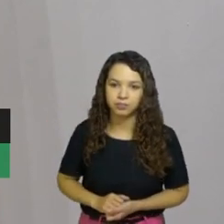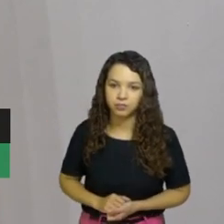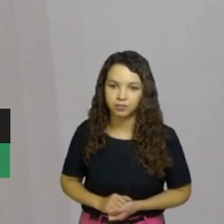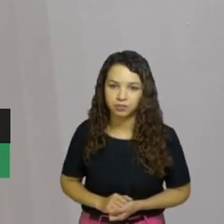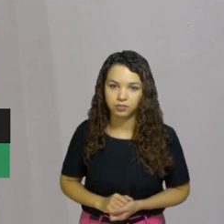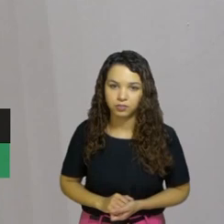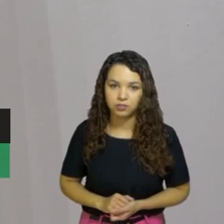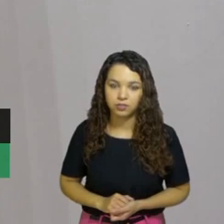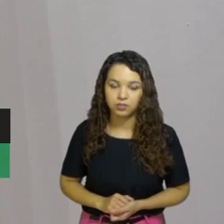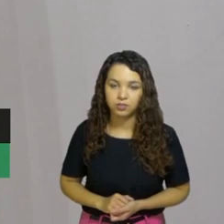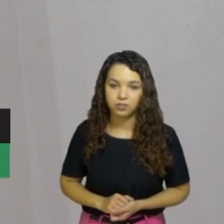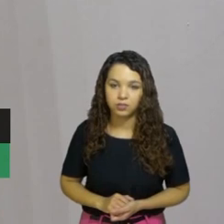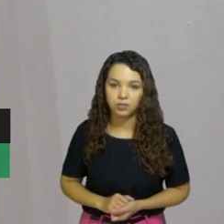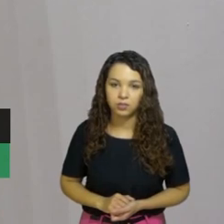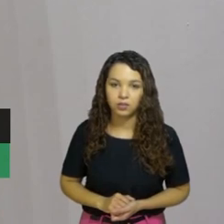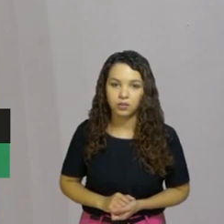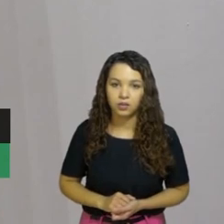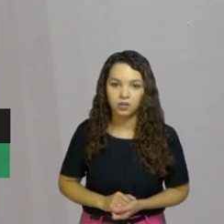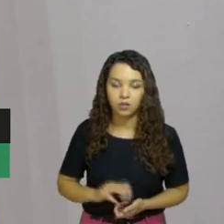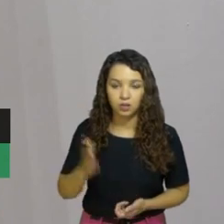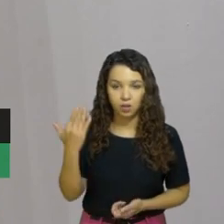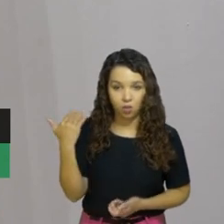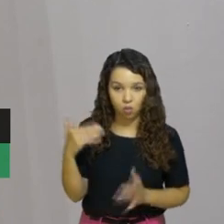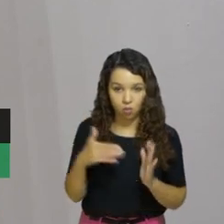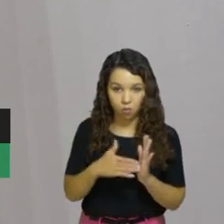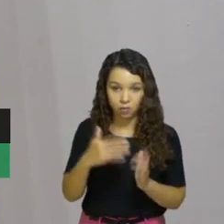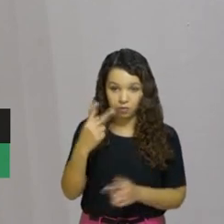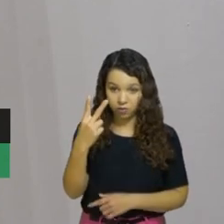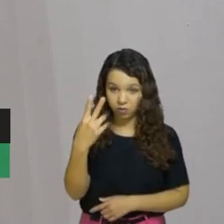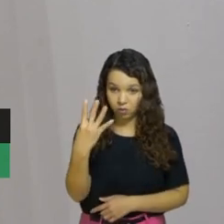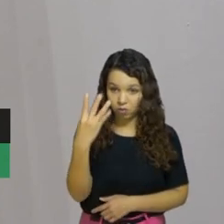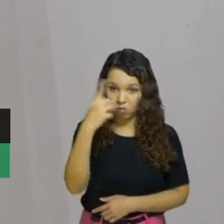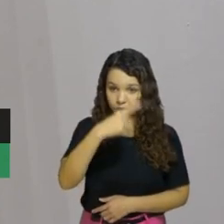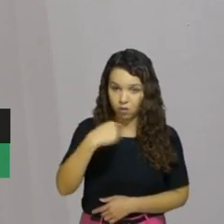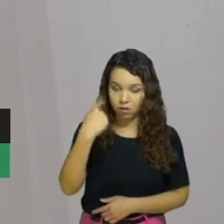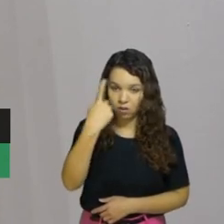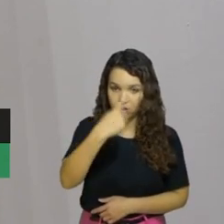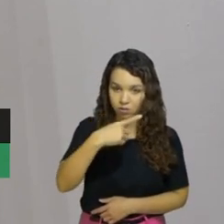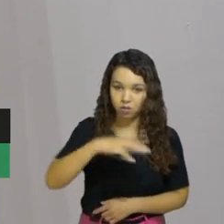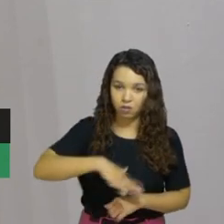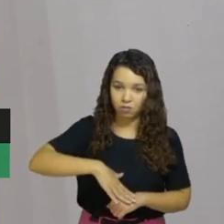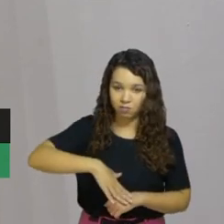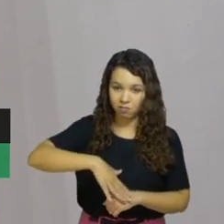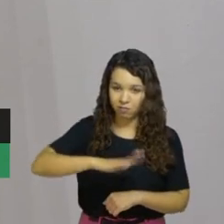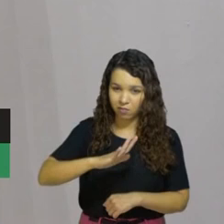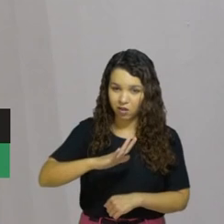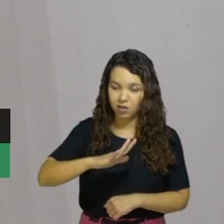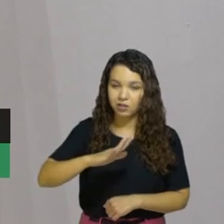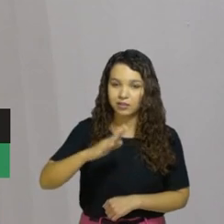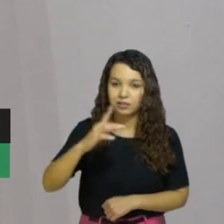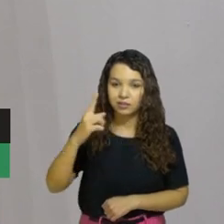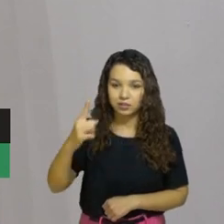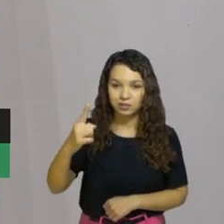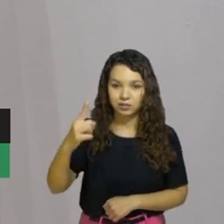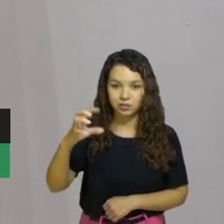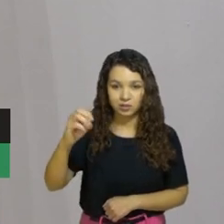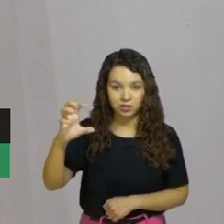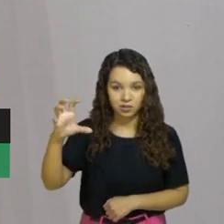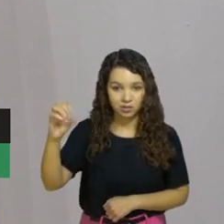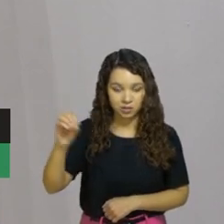Só nas últimas 24 horas foram mais de 100